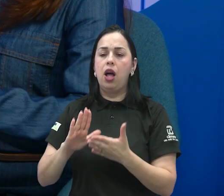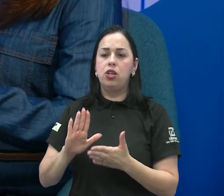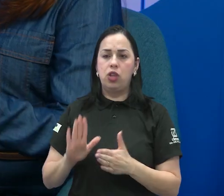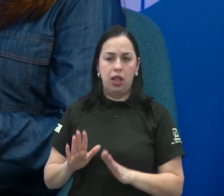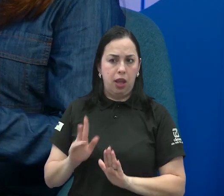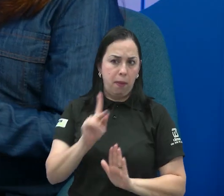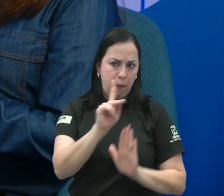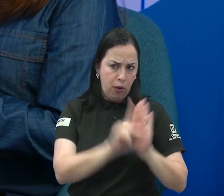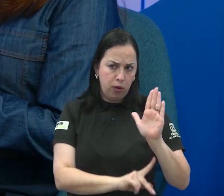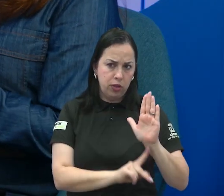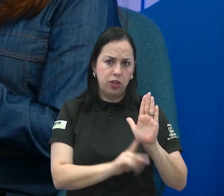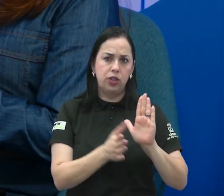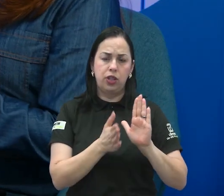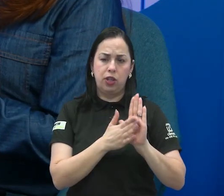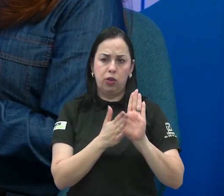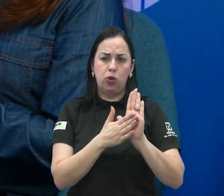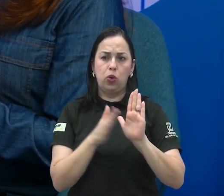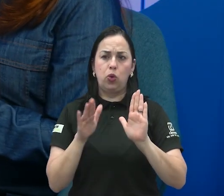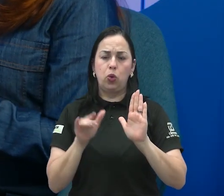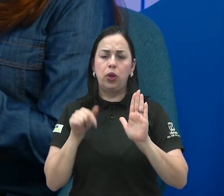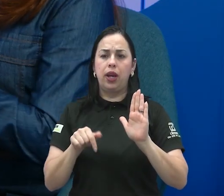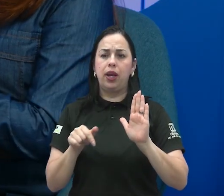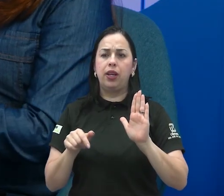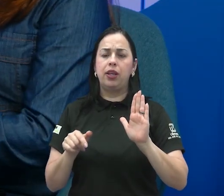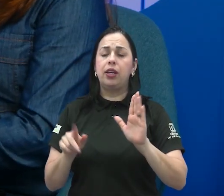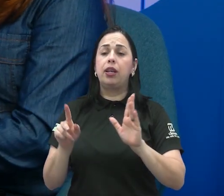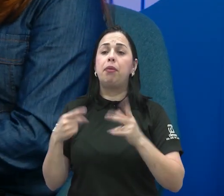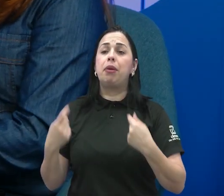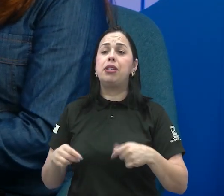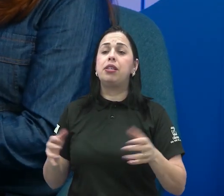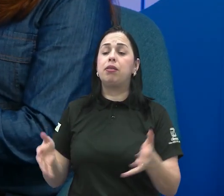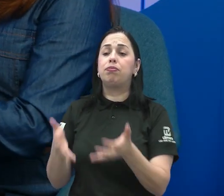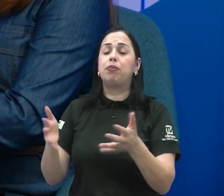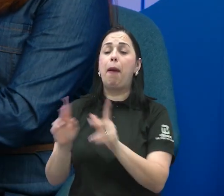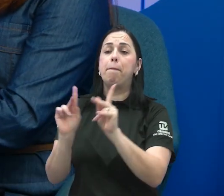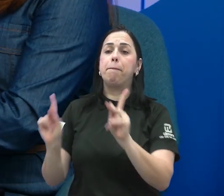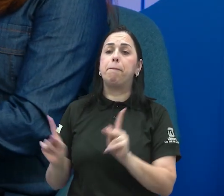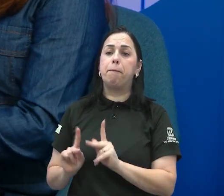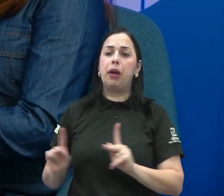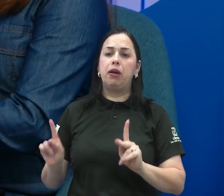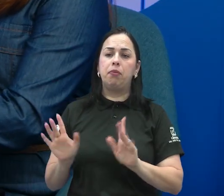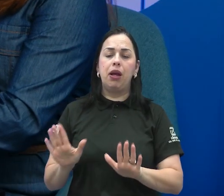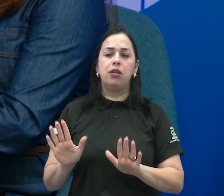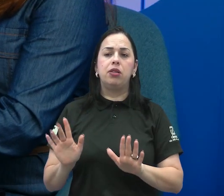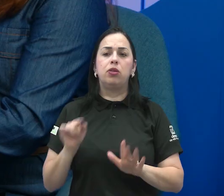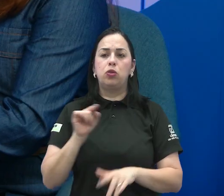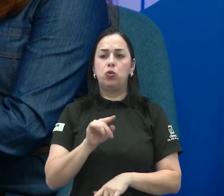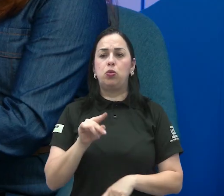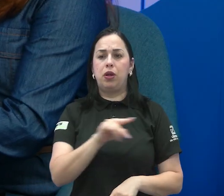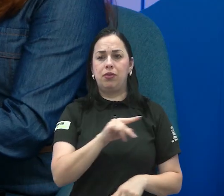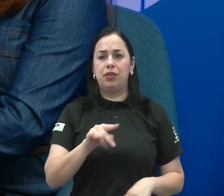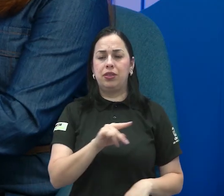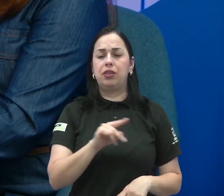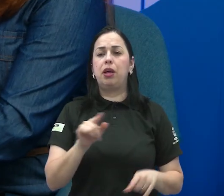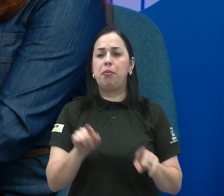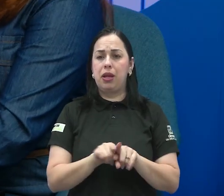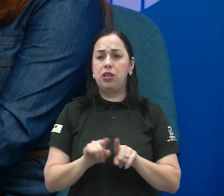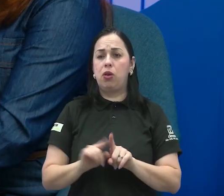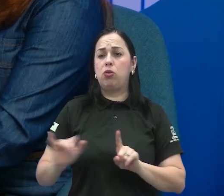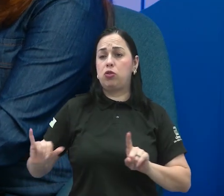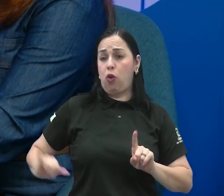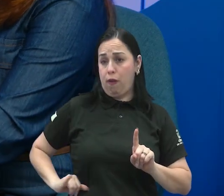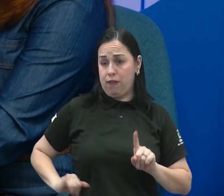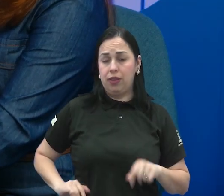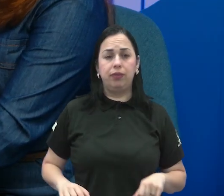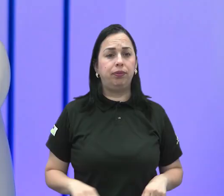há projetos que visam incentivar a cultura de paz nas escolas, mas, por outro lado, muitos professores também estão sofrendo com